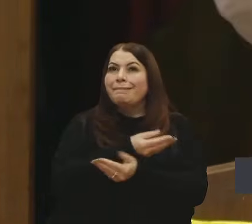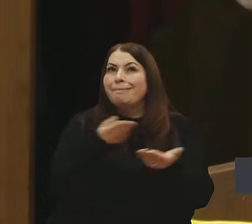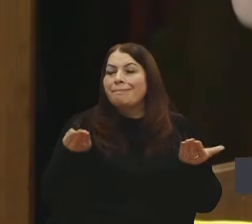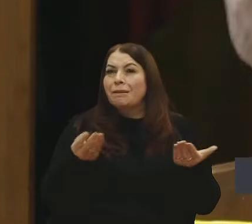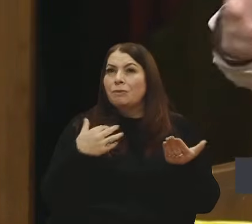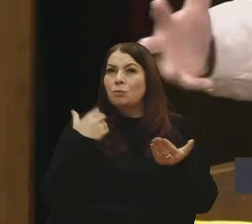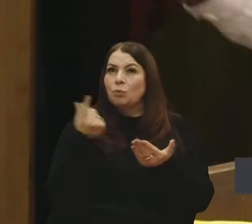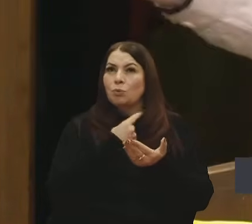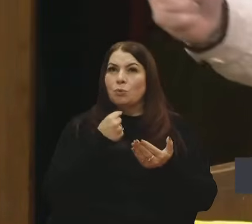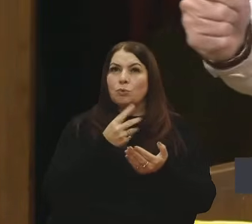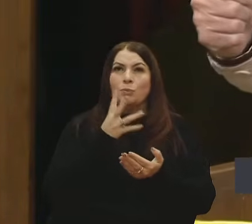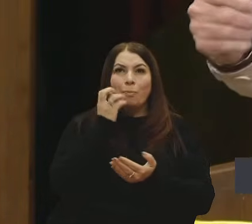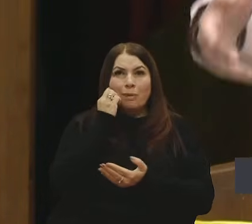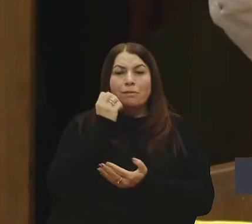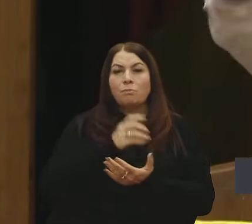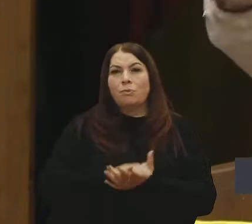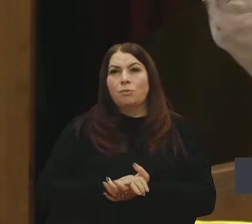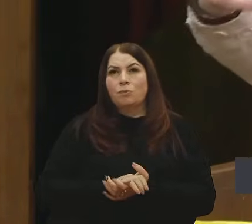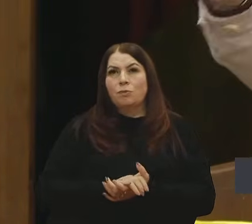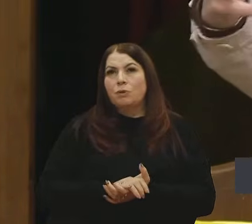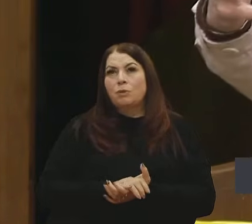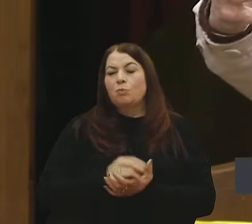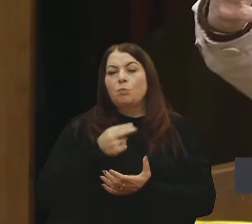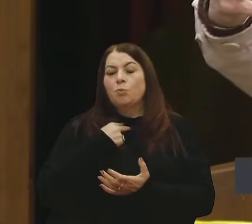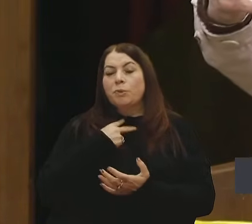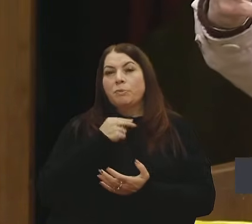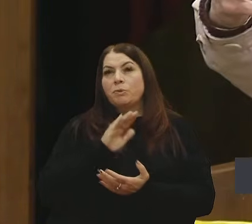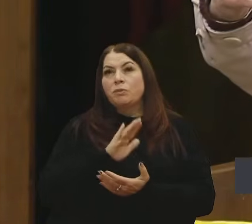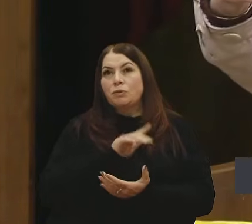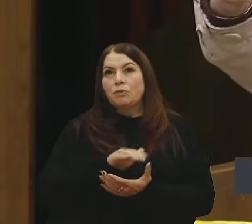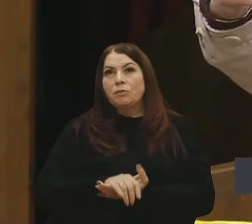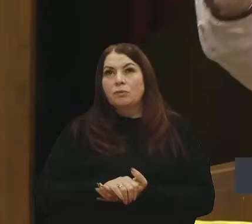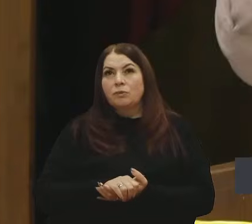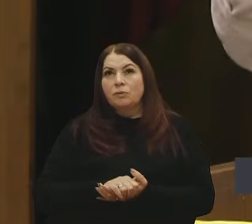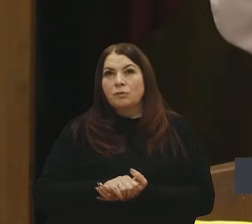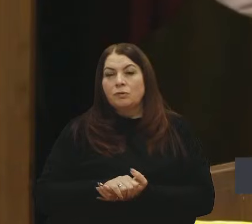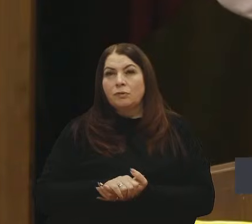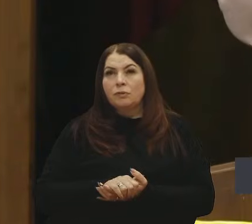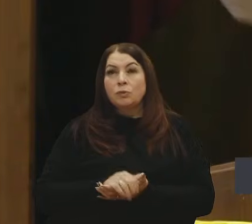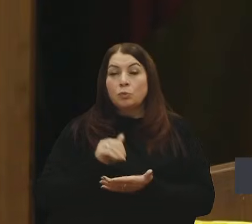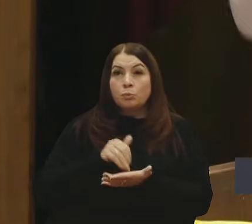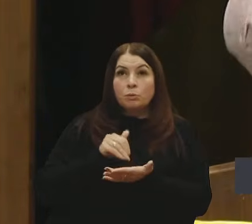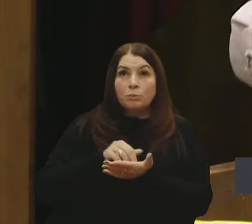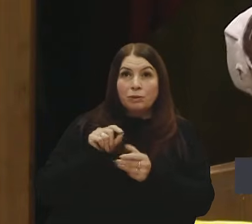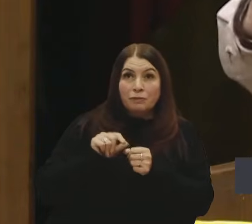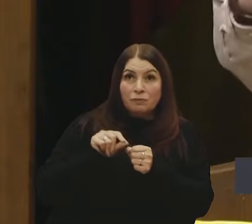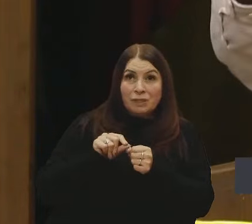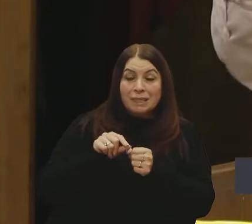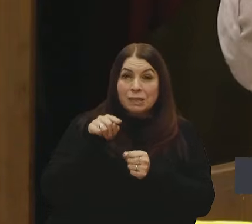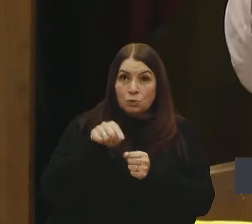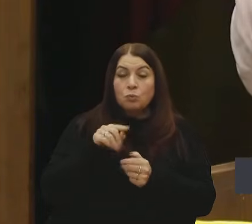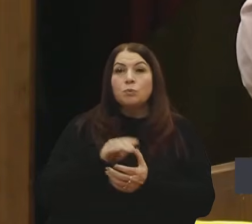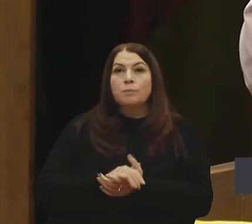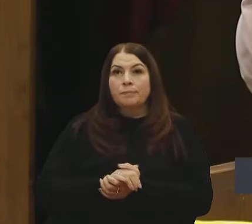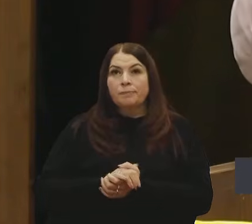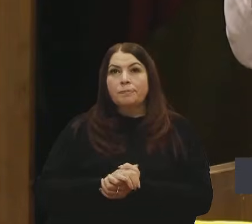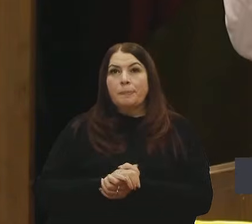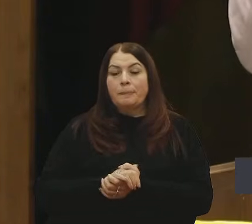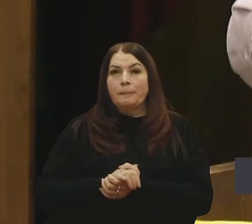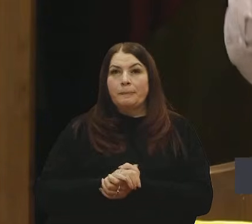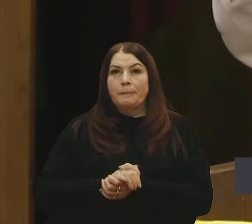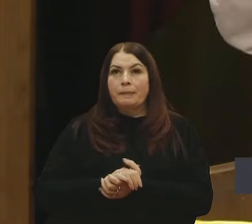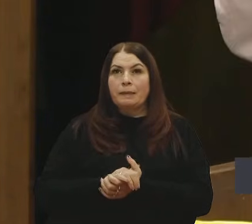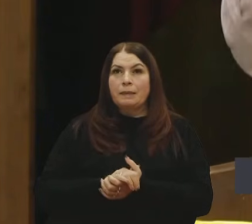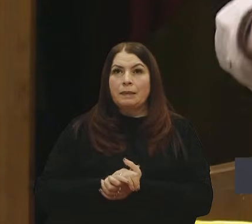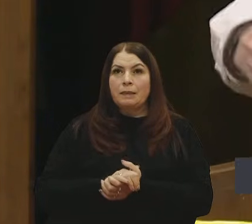do nosso patrimônio. E nós não podemos deixar. O mínimo que a gente está fazendo, a paralisação, eu passei o